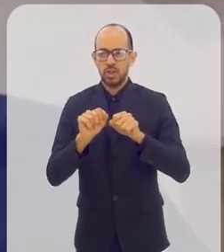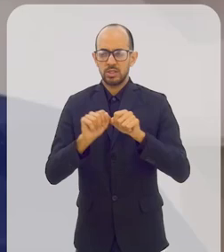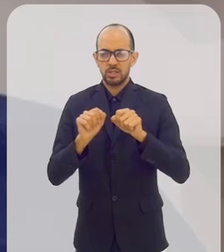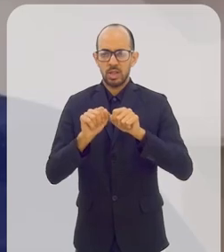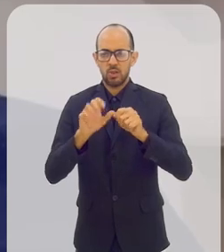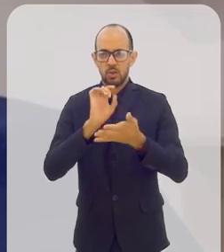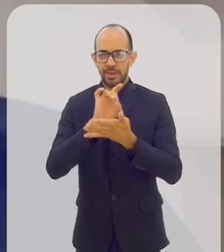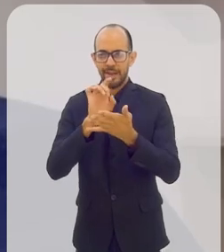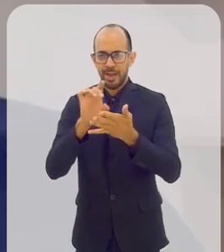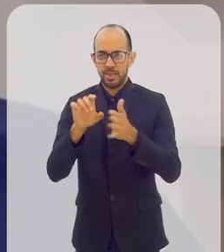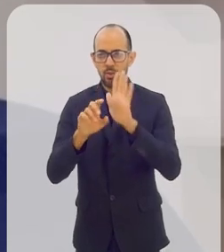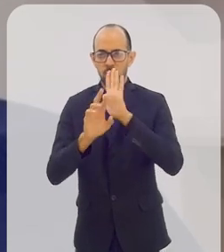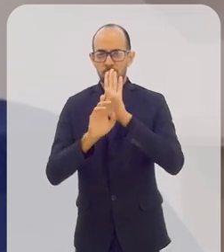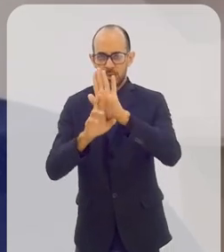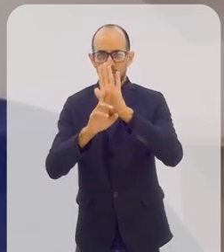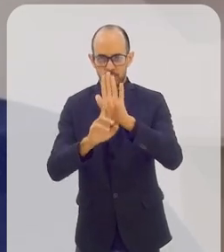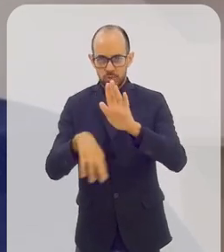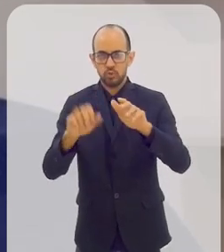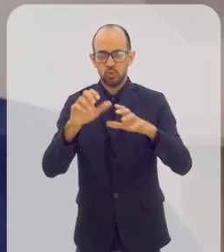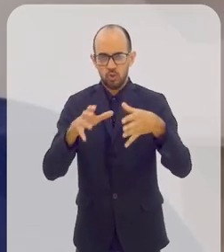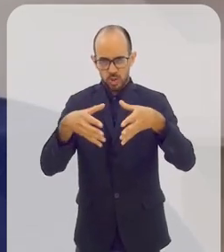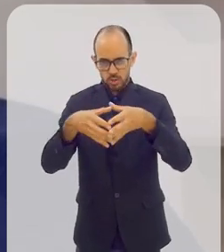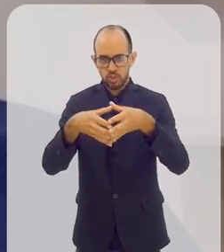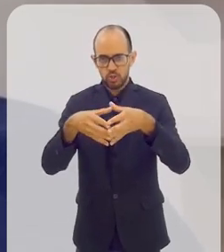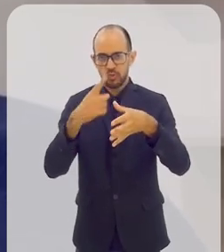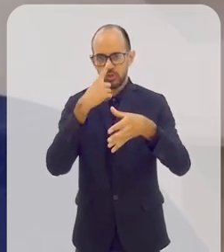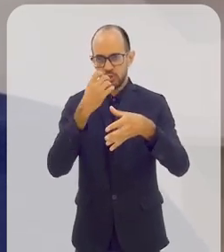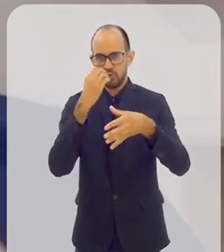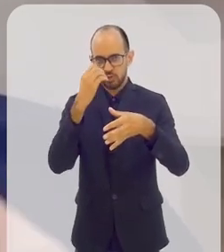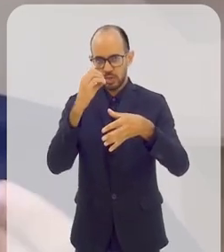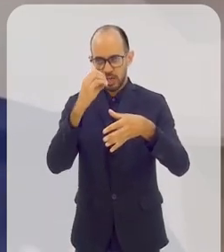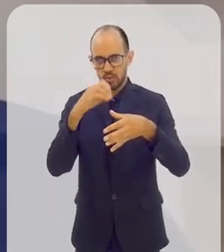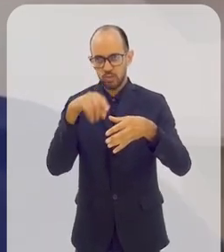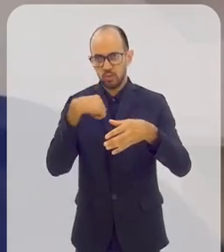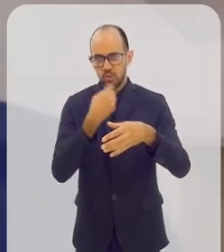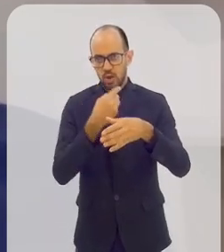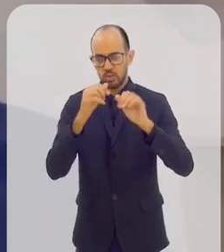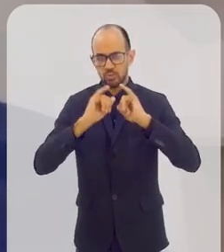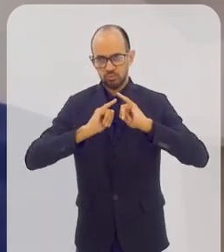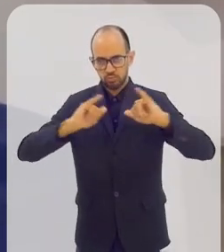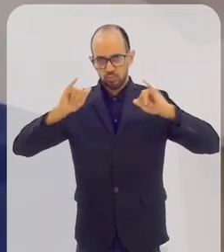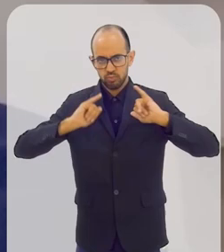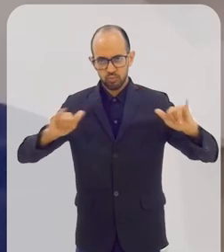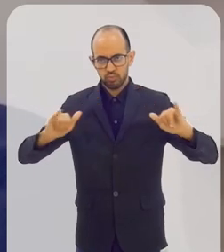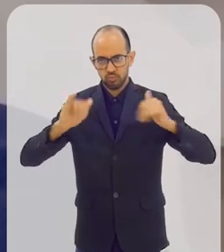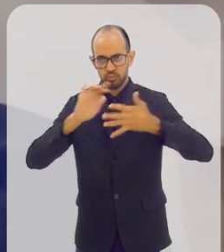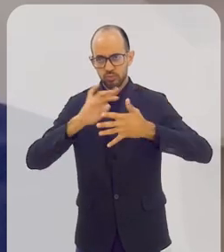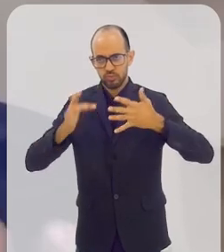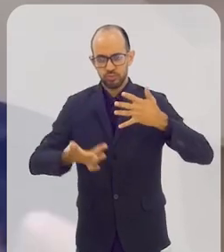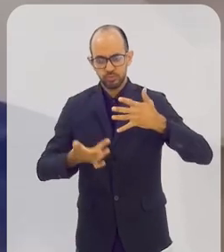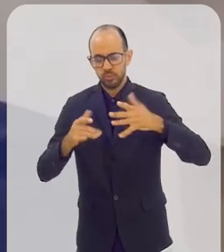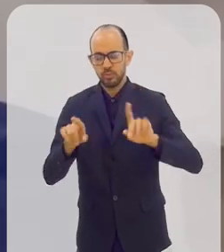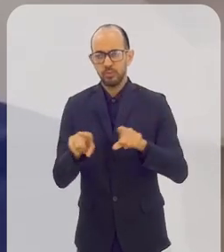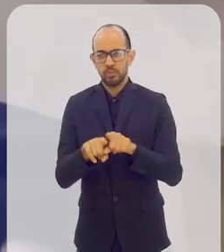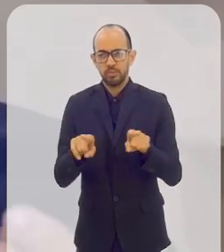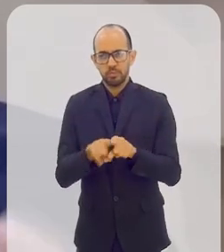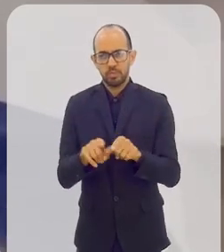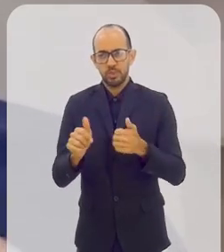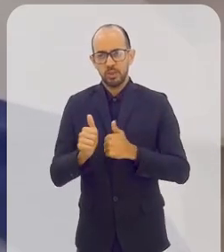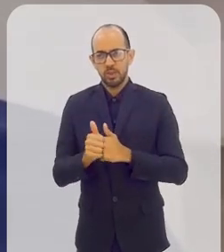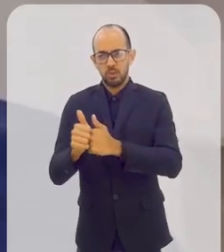esses atores para dentro do coletivo Lixo Zero, a gente faz a divulgação nas nossas redes e a